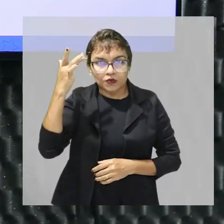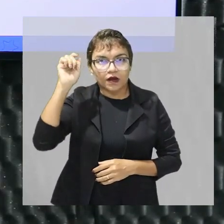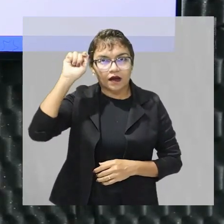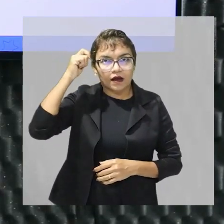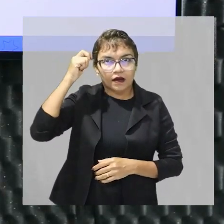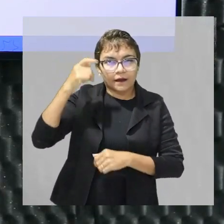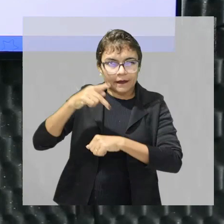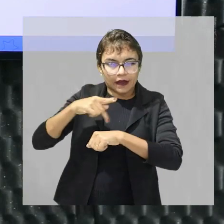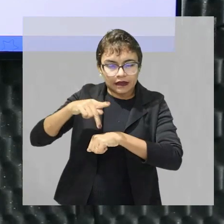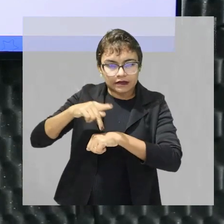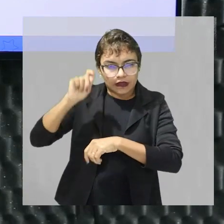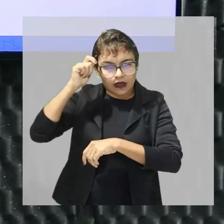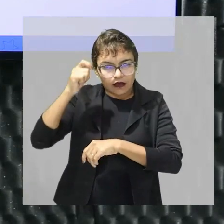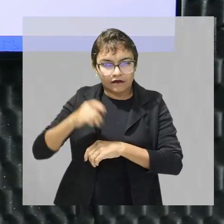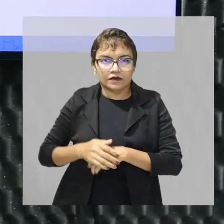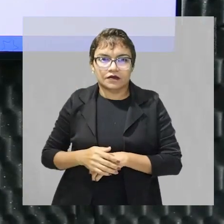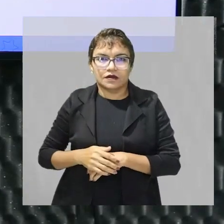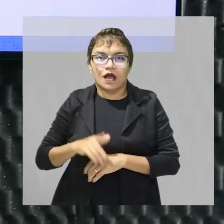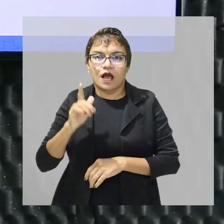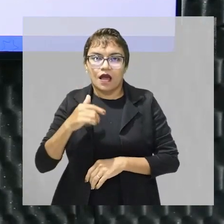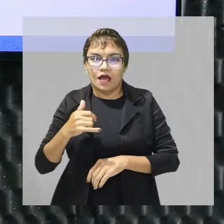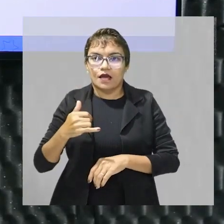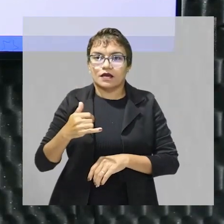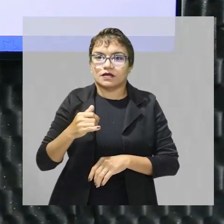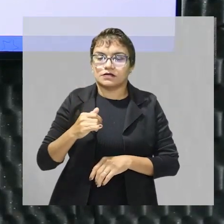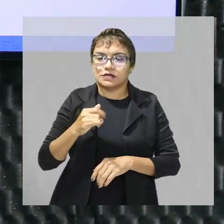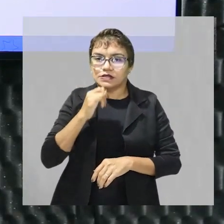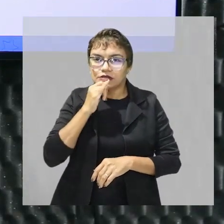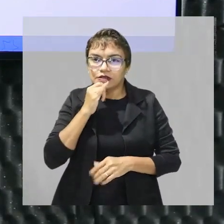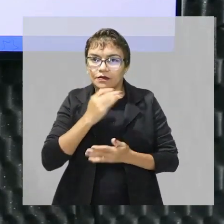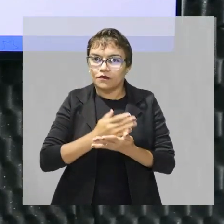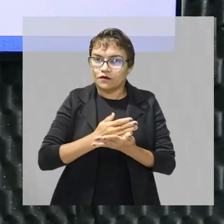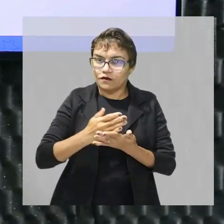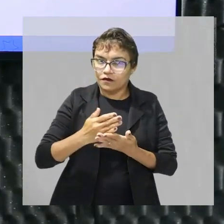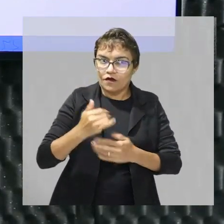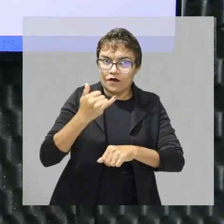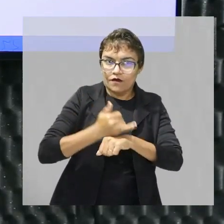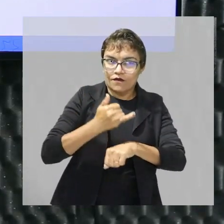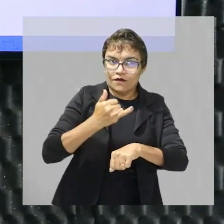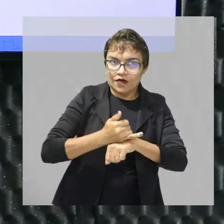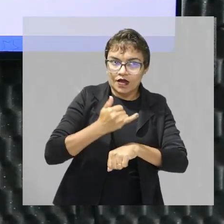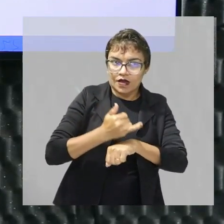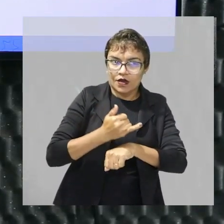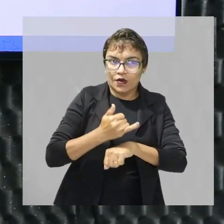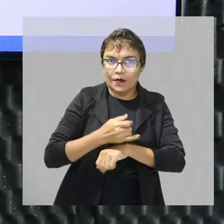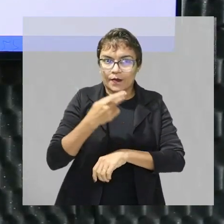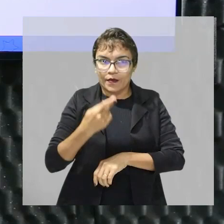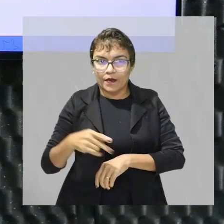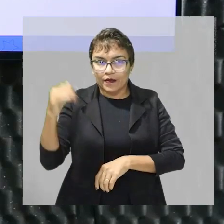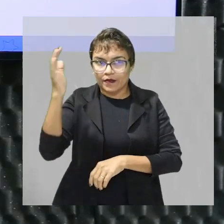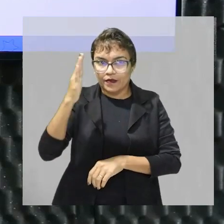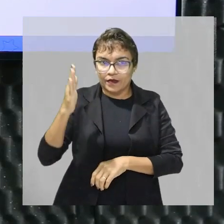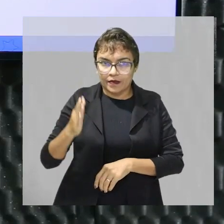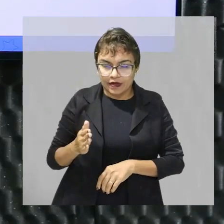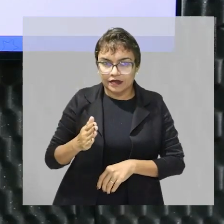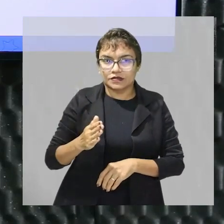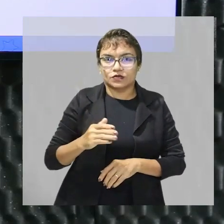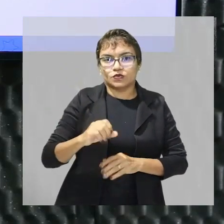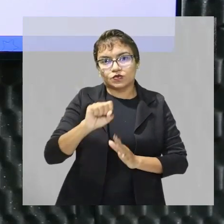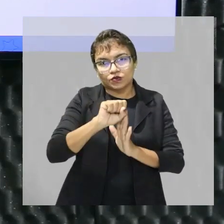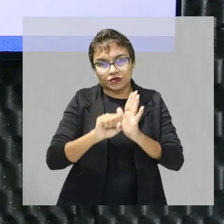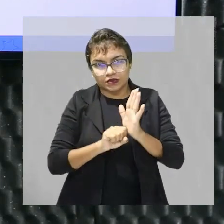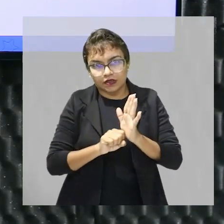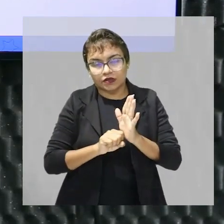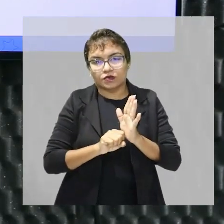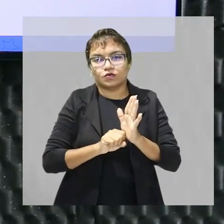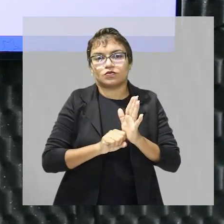fundição do ferro no Brasil, da virada do século XVII para o século XVIII. Os ferreiros africanos,